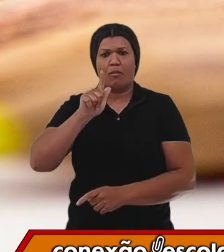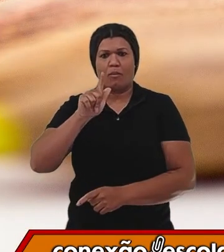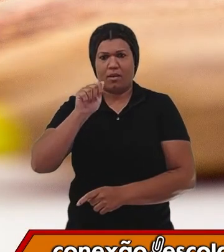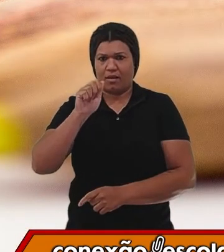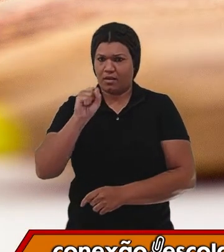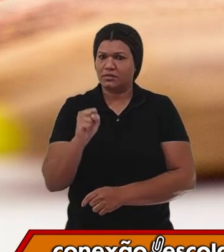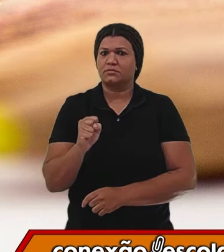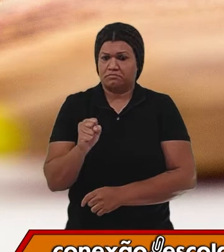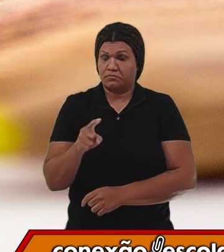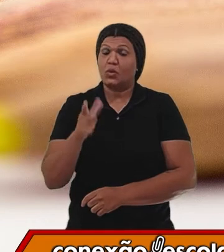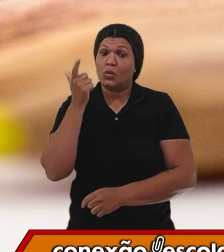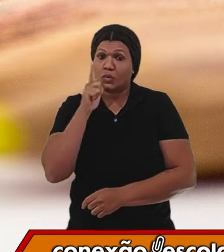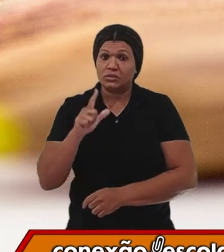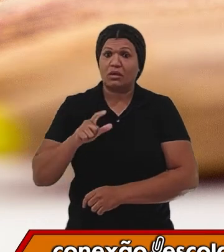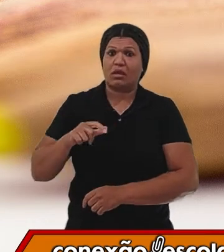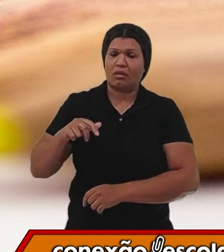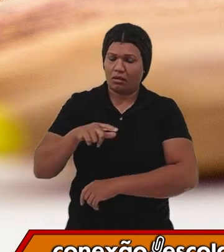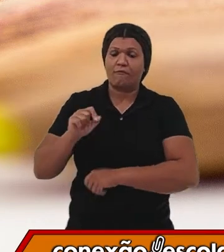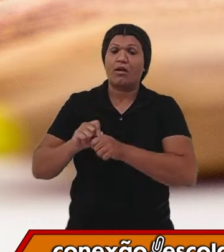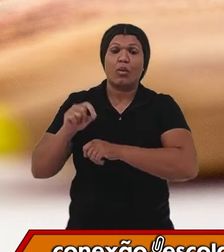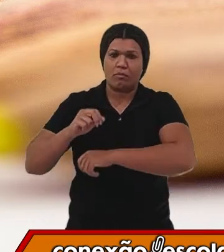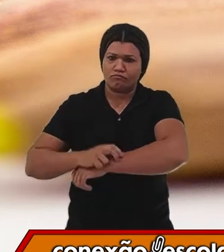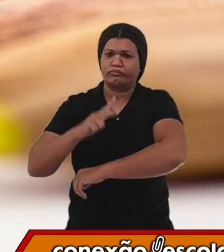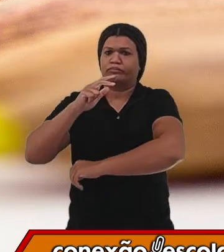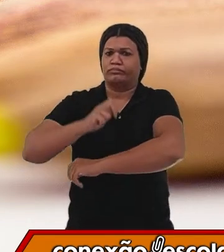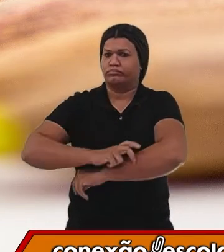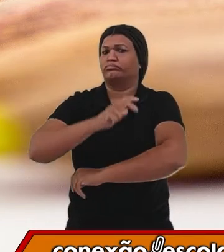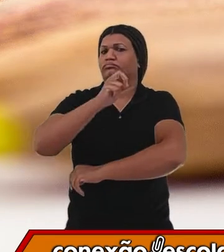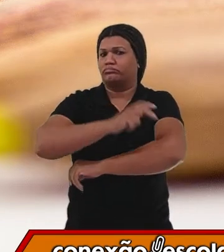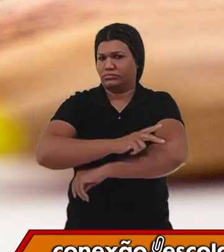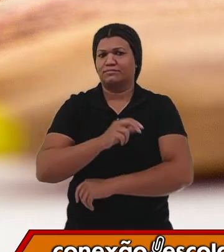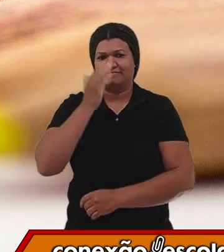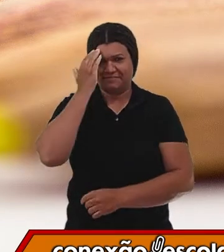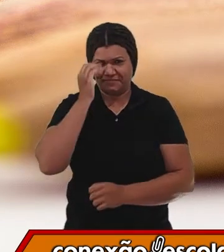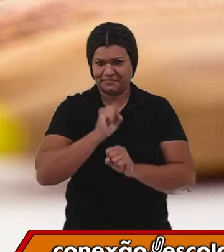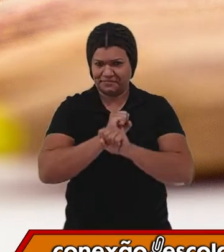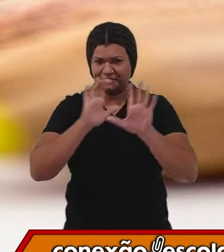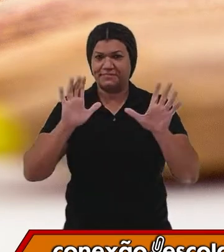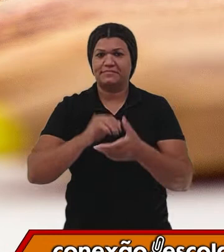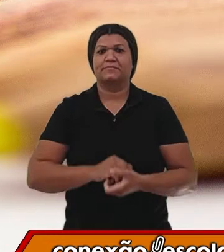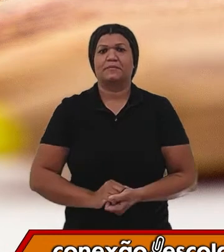se locomoverem, eles saltam, certo?